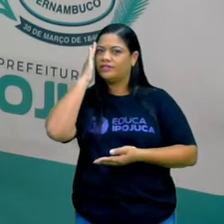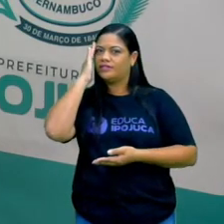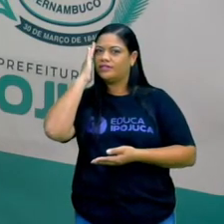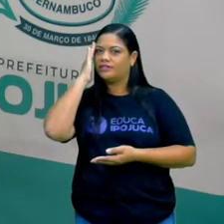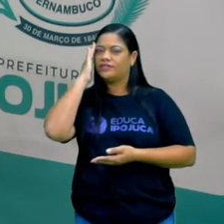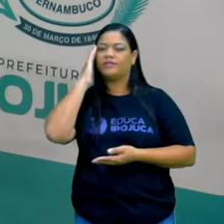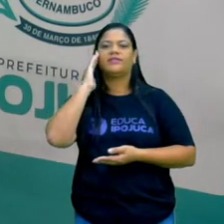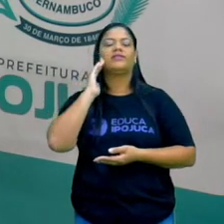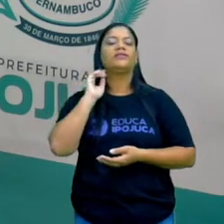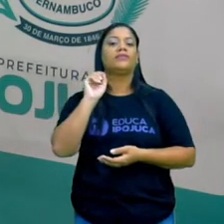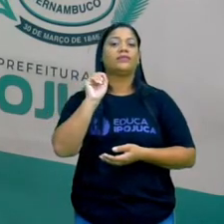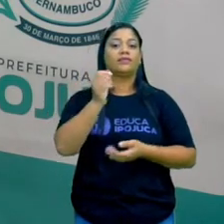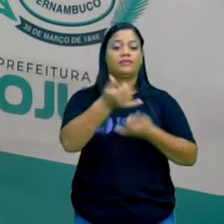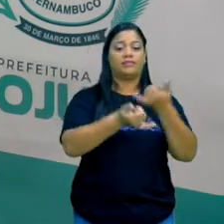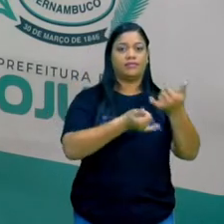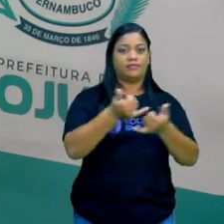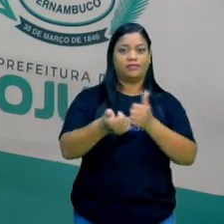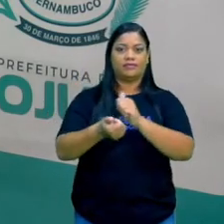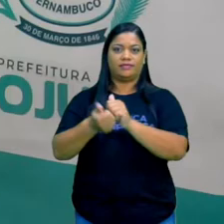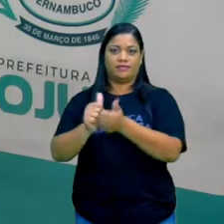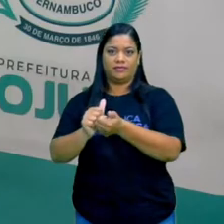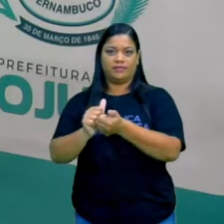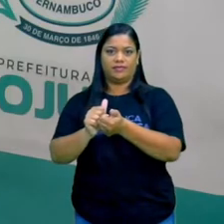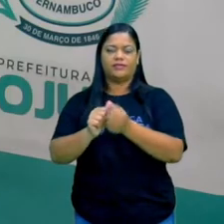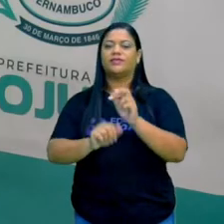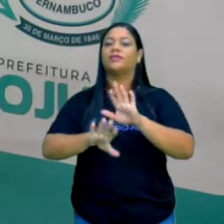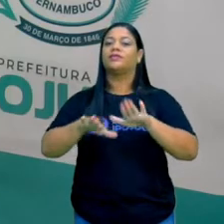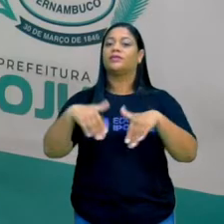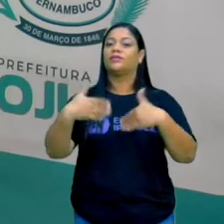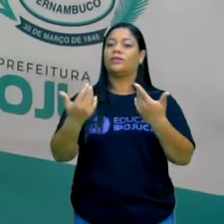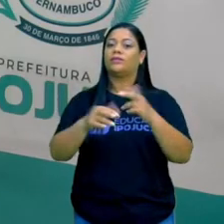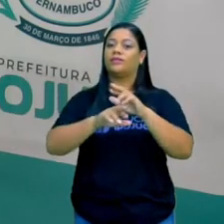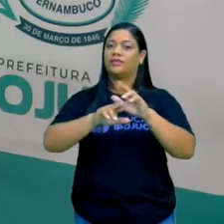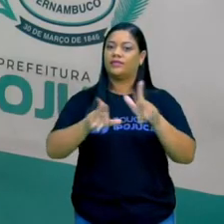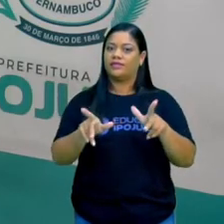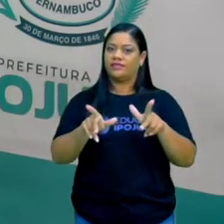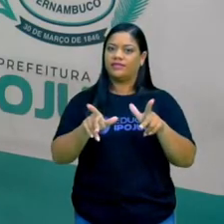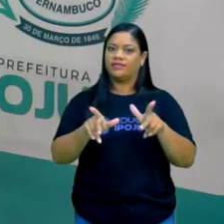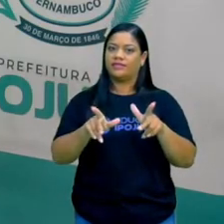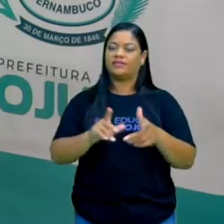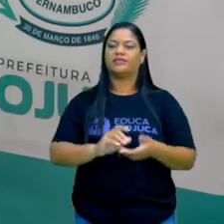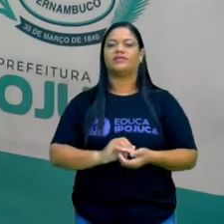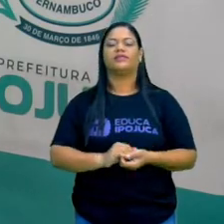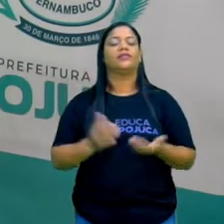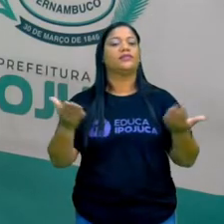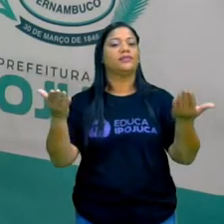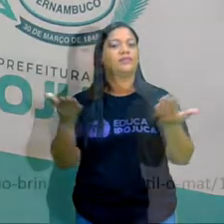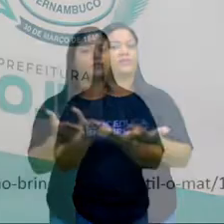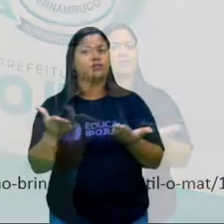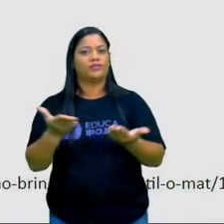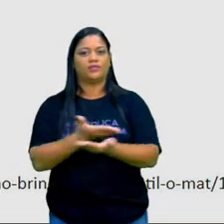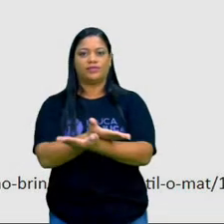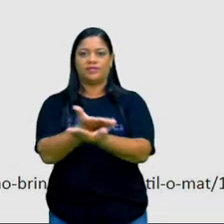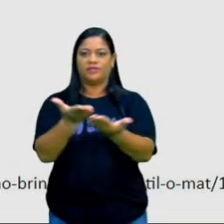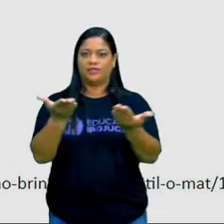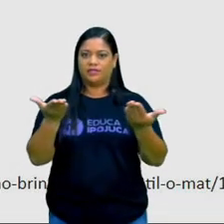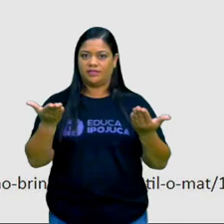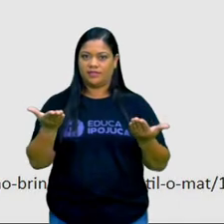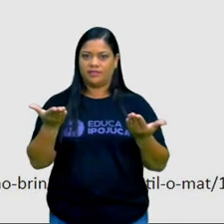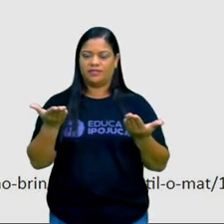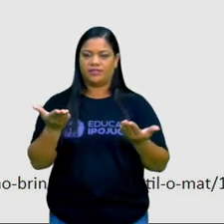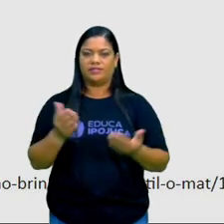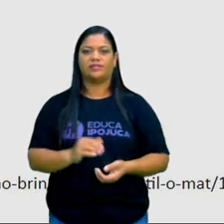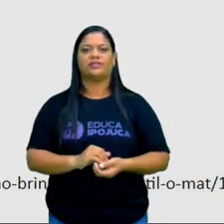pouquinho sobre esporte e jogo, o que diferencia entre eles. Hoje, vocês vão.